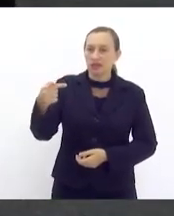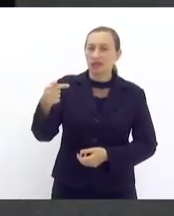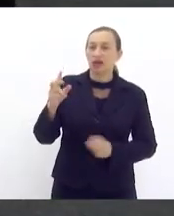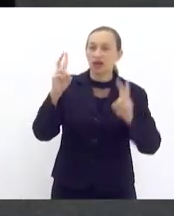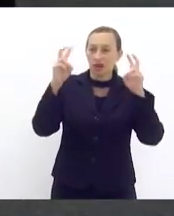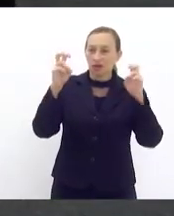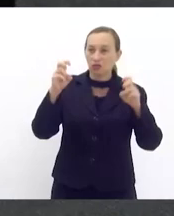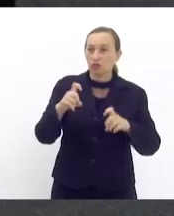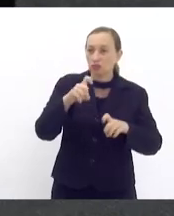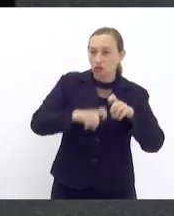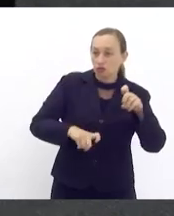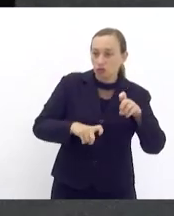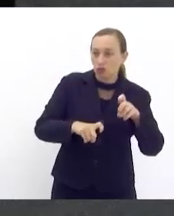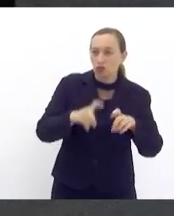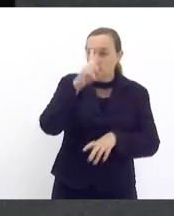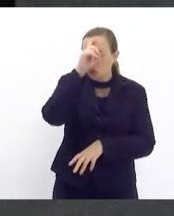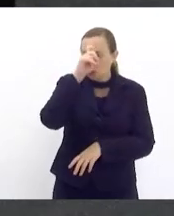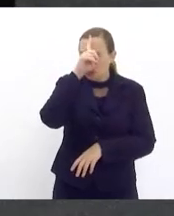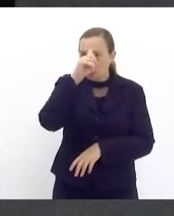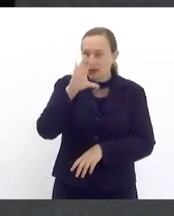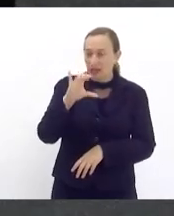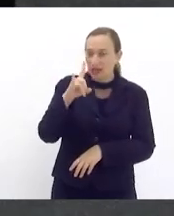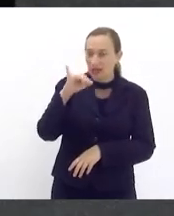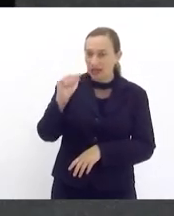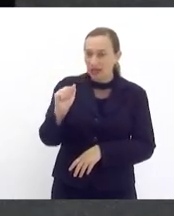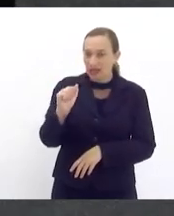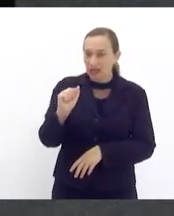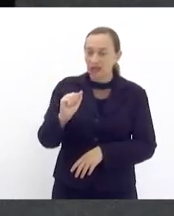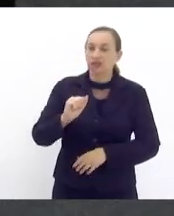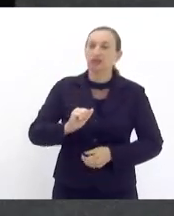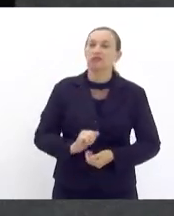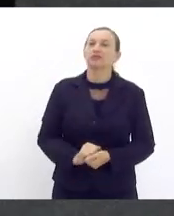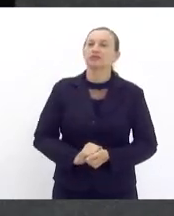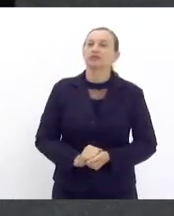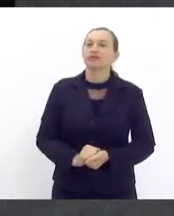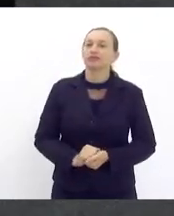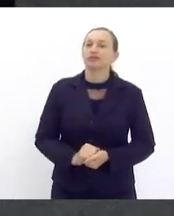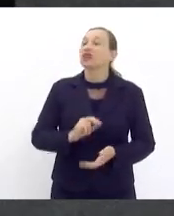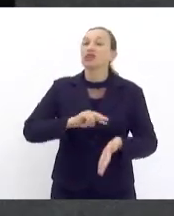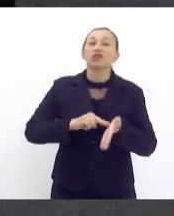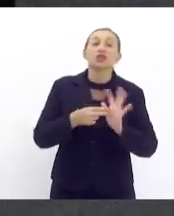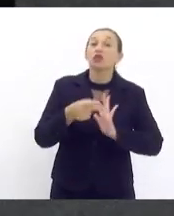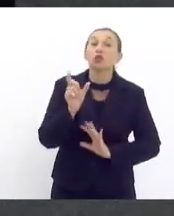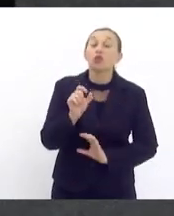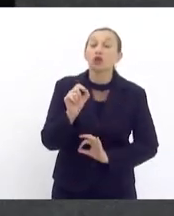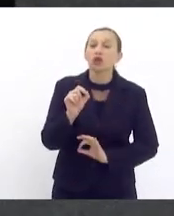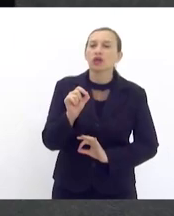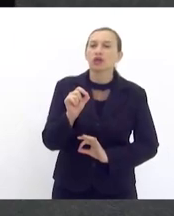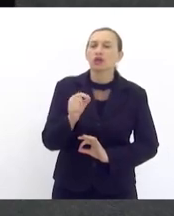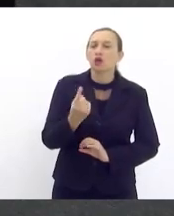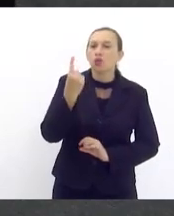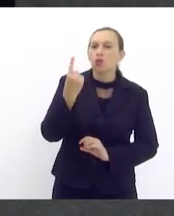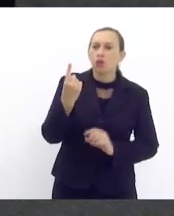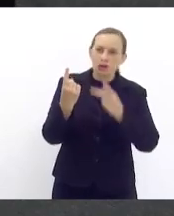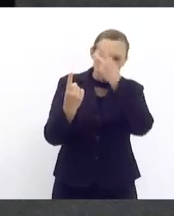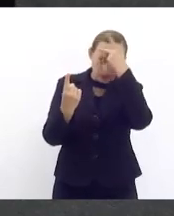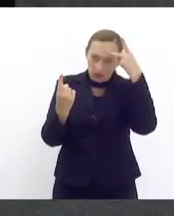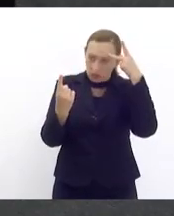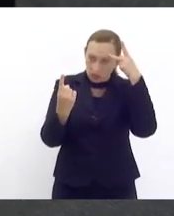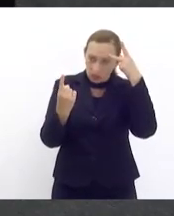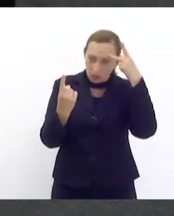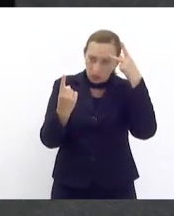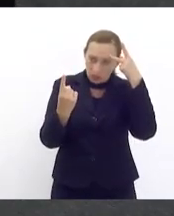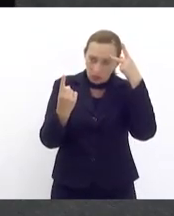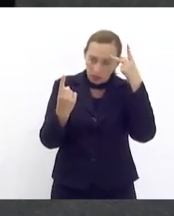em hospitais clínicas ou similares né Isso significa que em média uma pessoa foi abusada